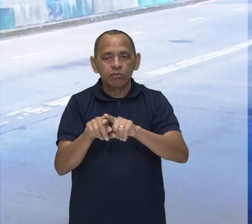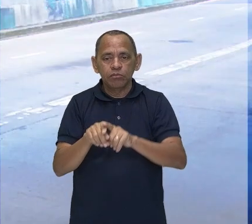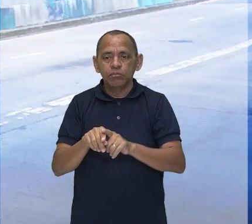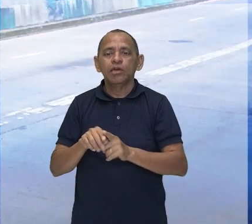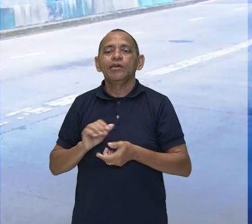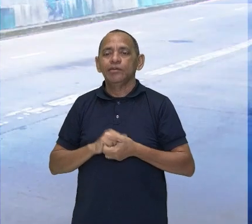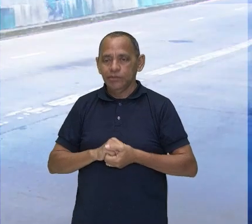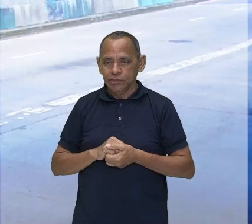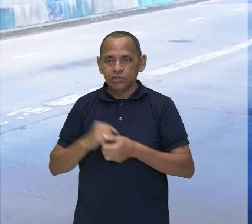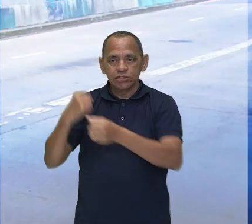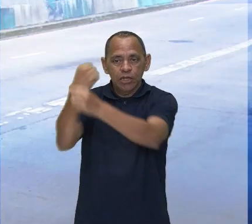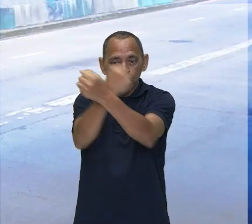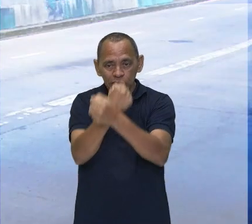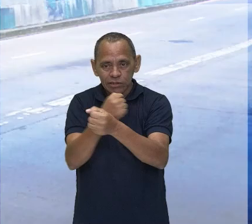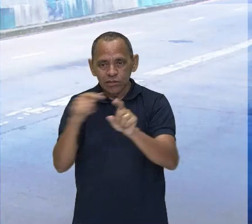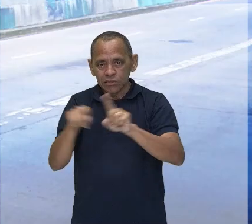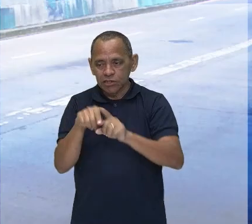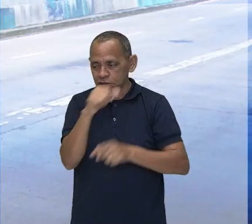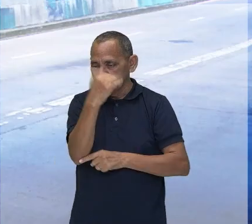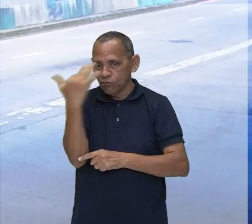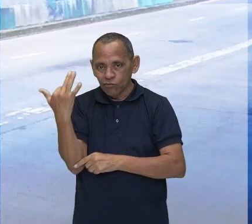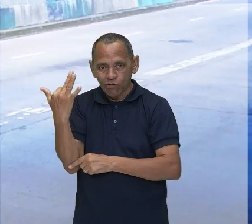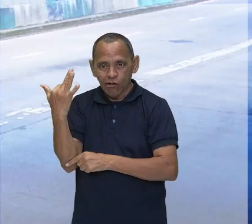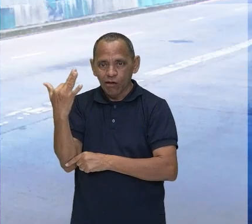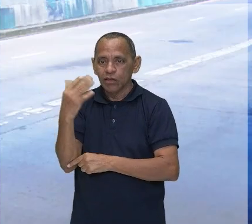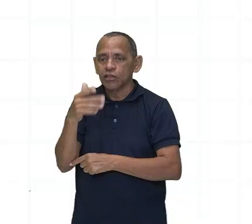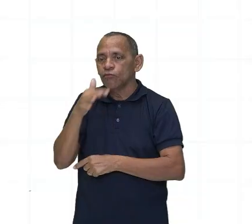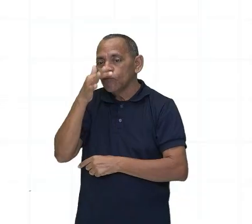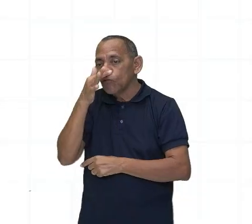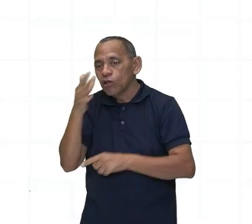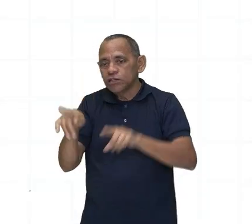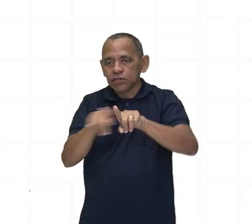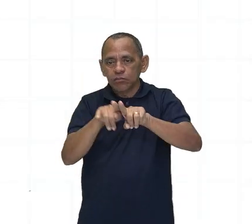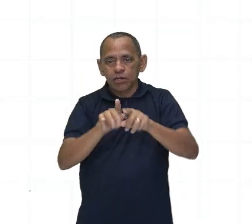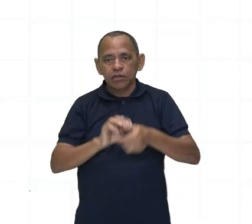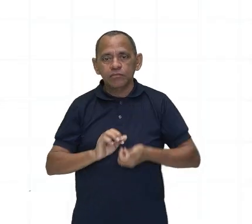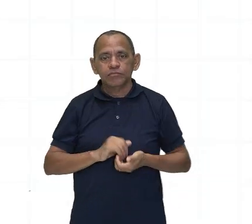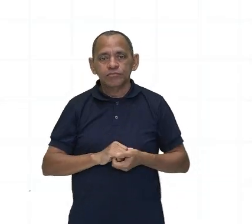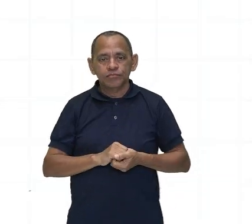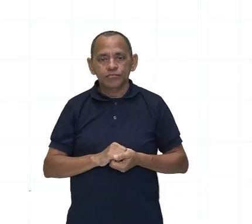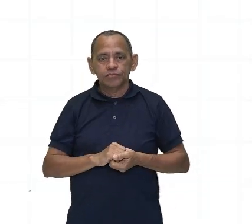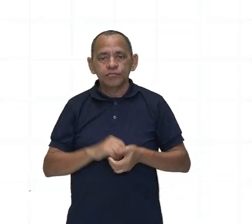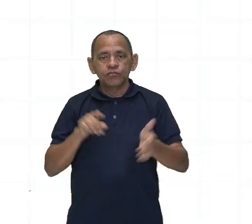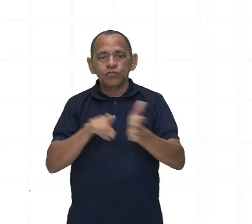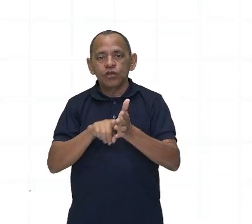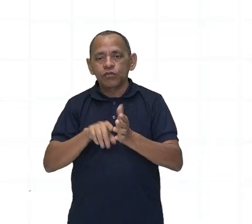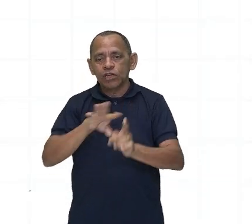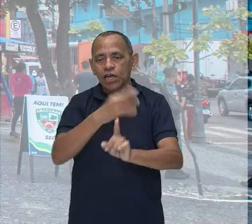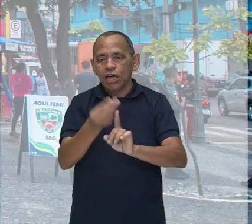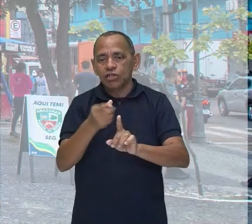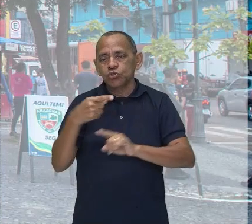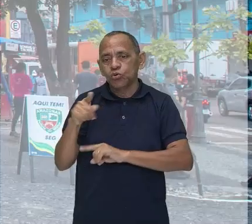flora, certo? Vamos verificar mais uma arte que a gente consegue ver na nossa cidade?